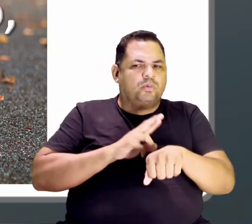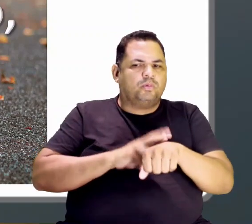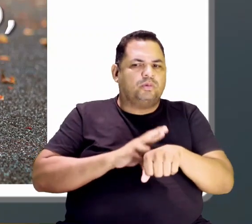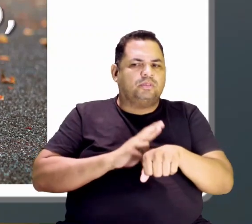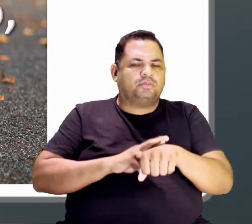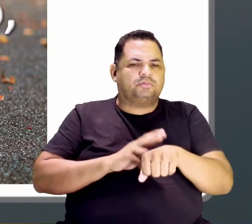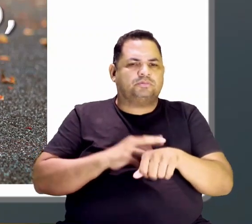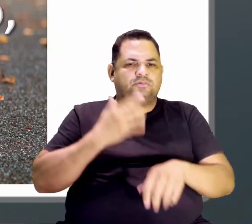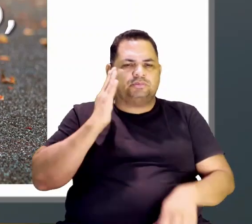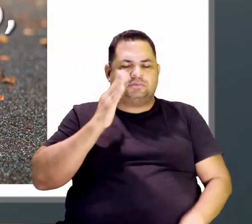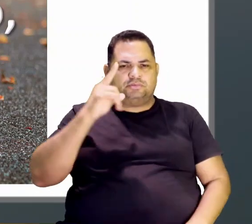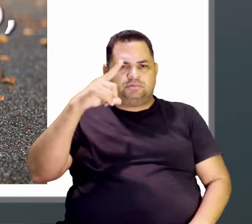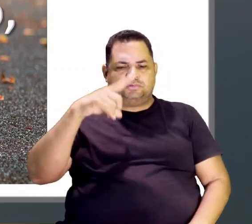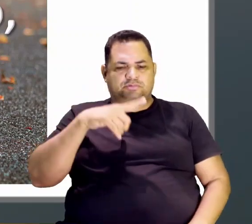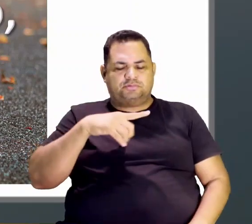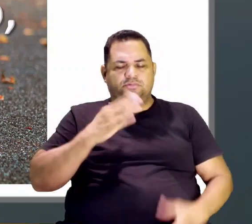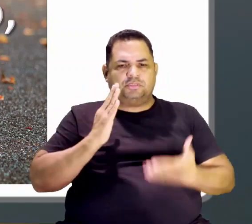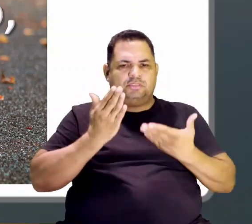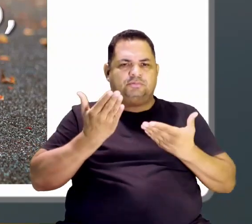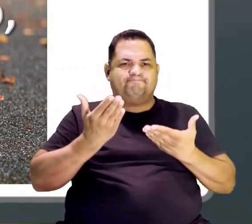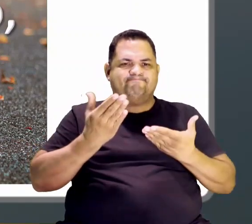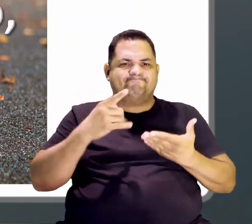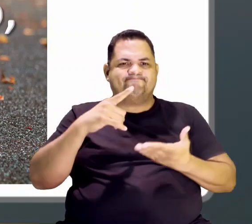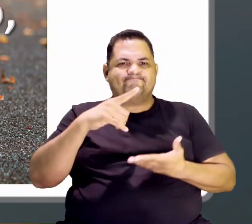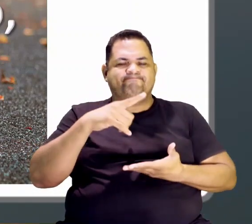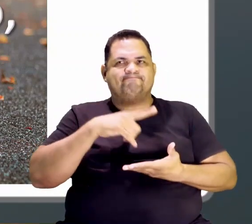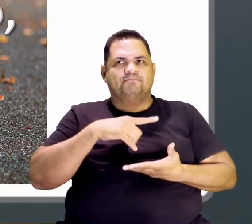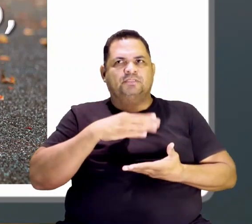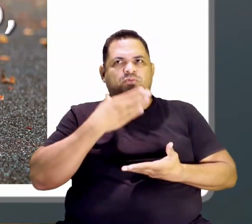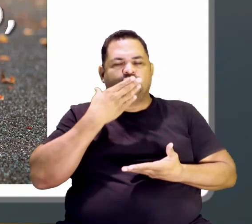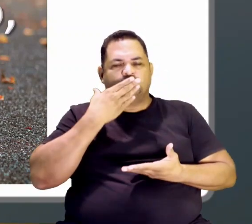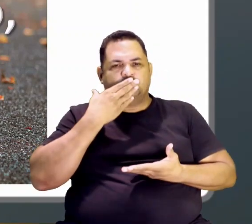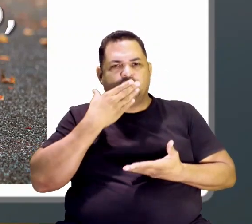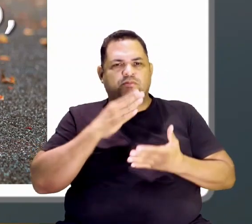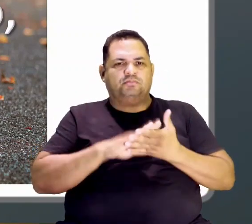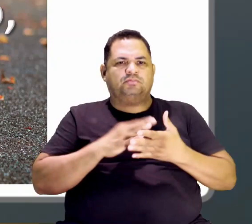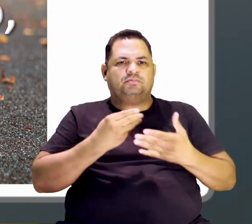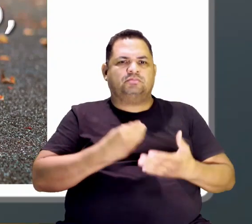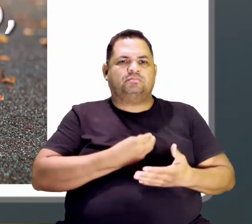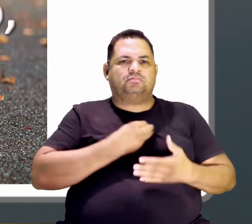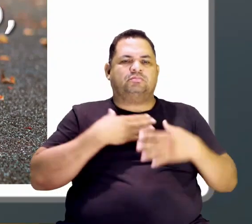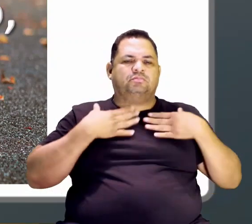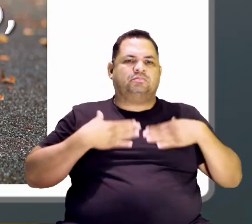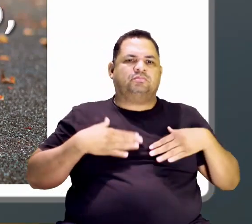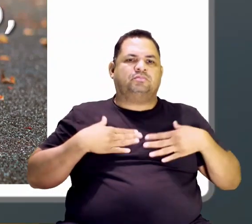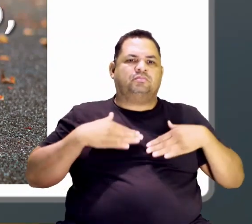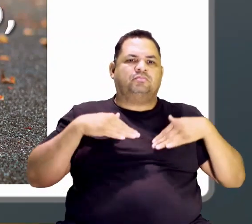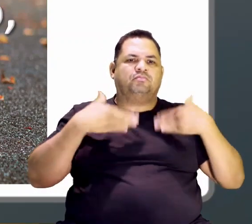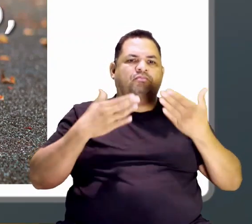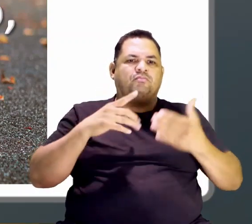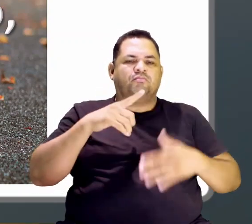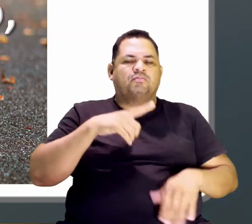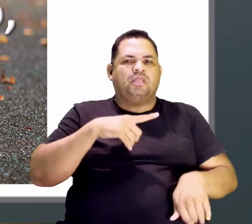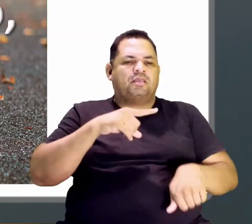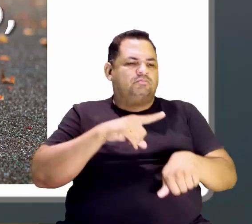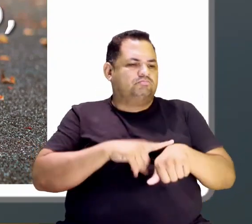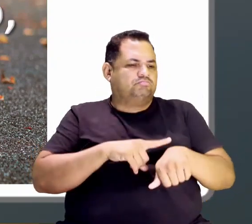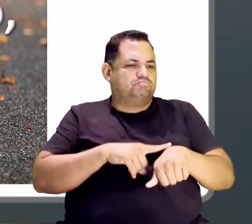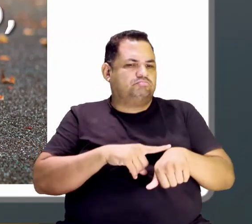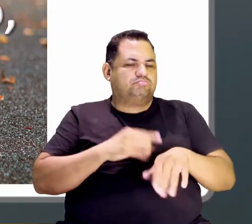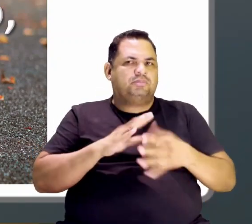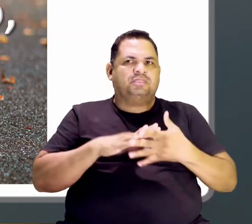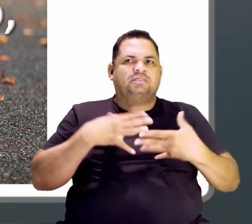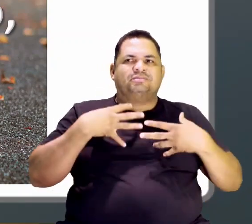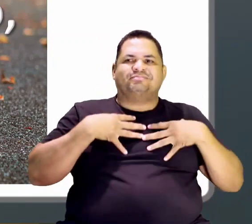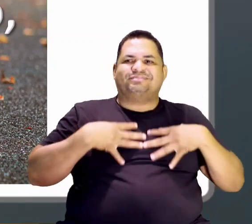entende que tu tem a predisposição aí para um estilo de vida mais saudável, vai ser mais tranquilo. Quando tu tiver naqueles momentos de mais tensão,